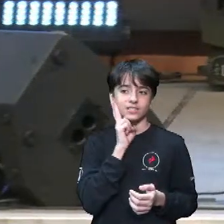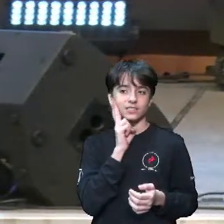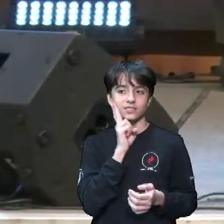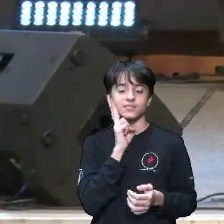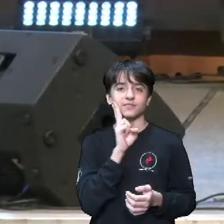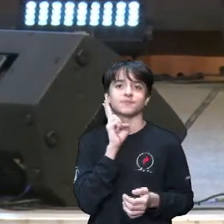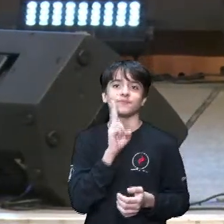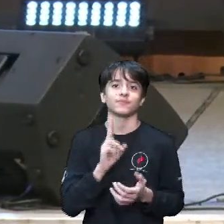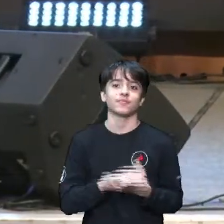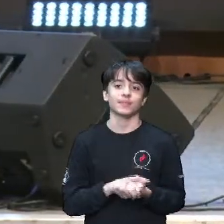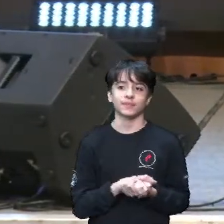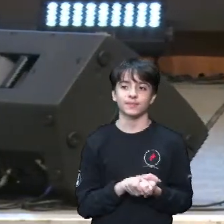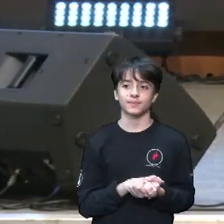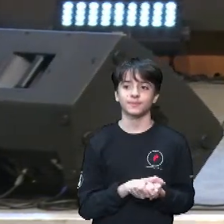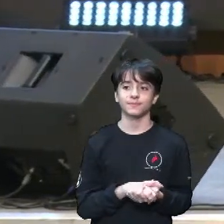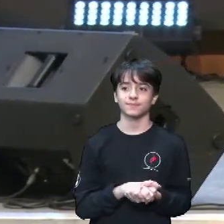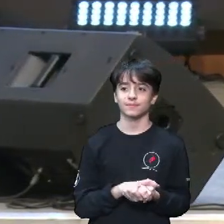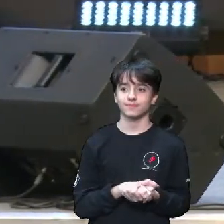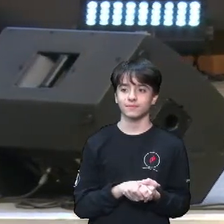bancadas,